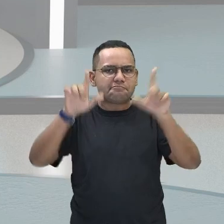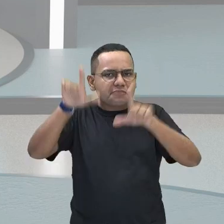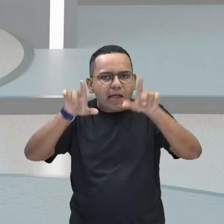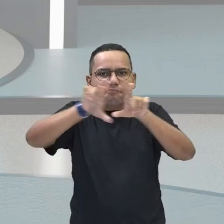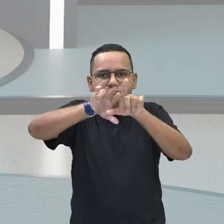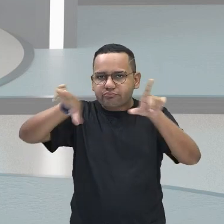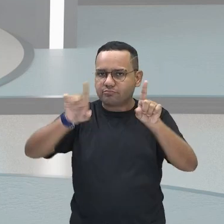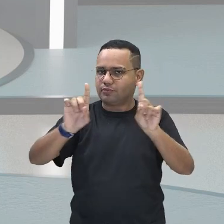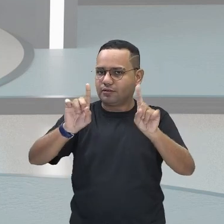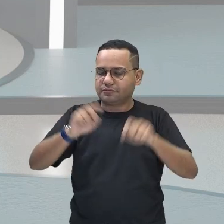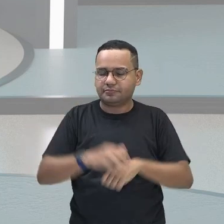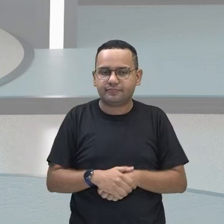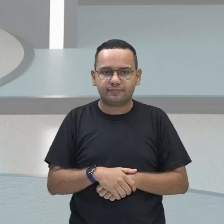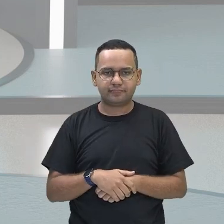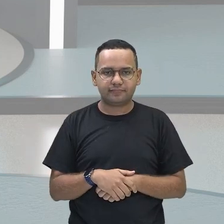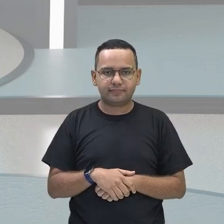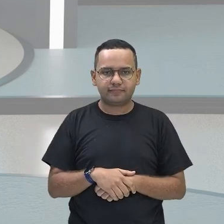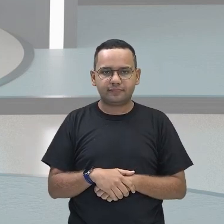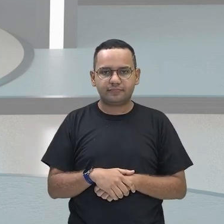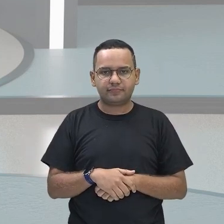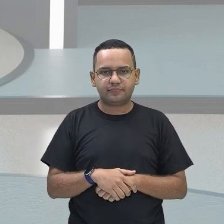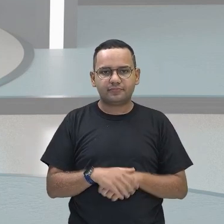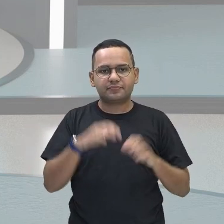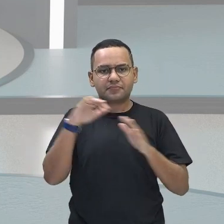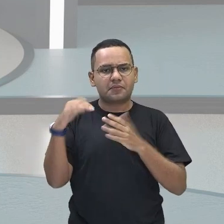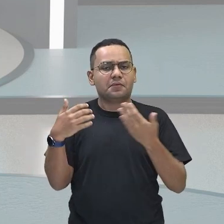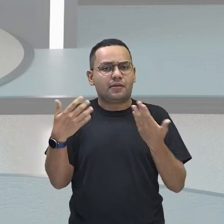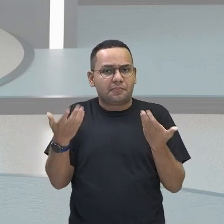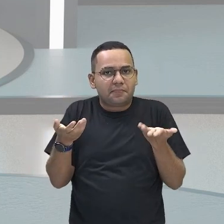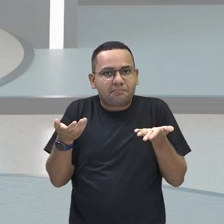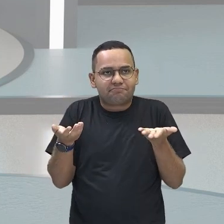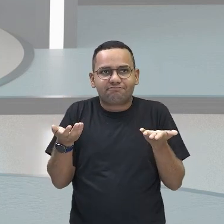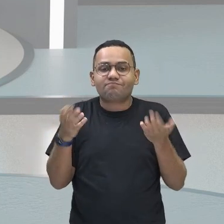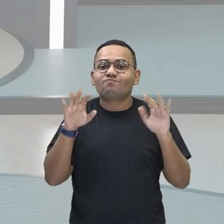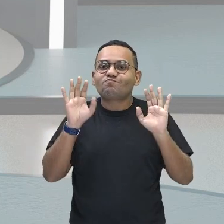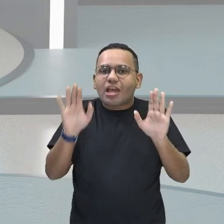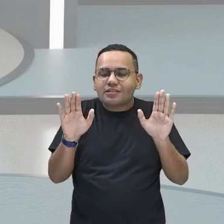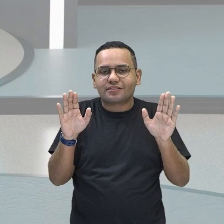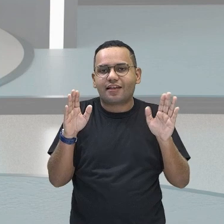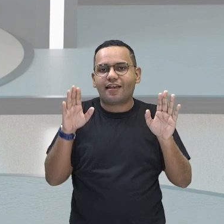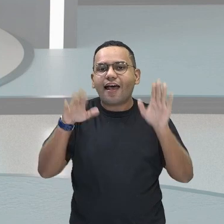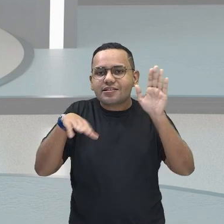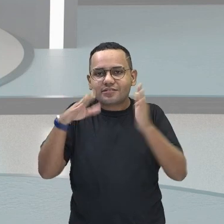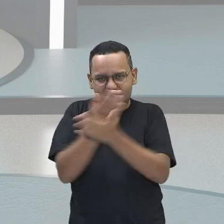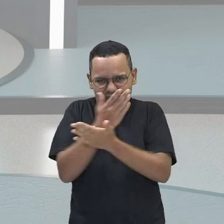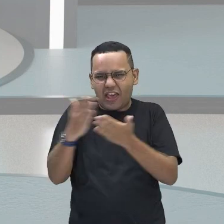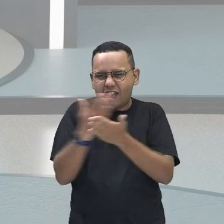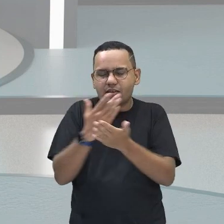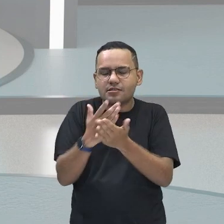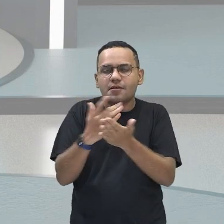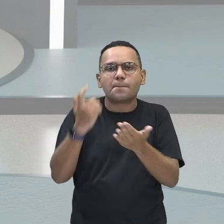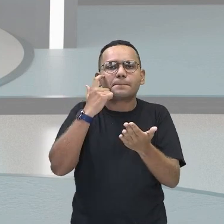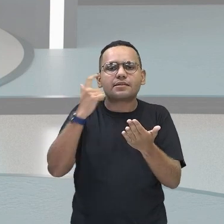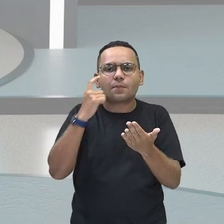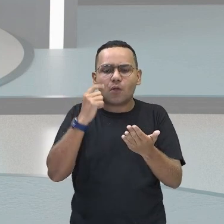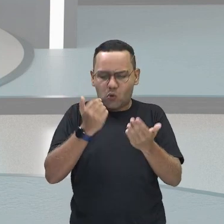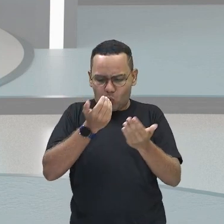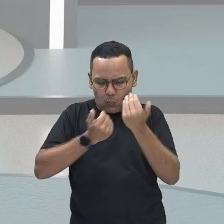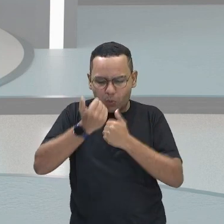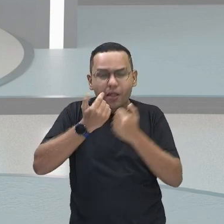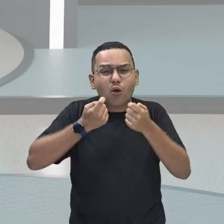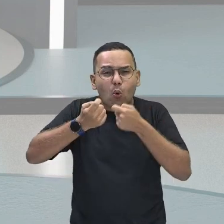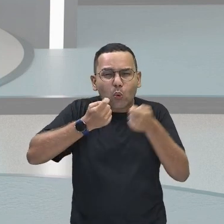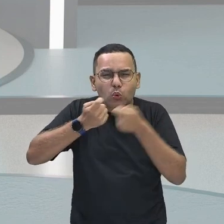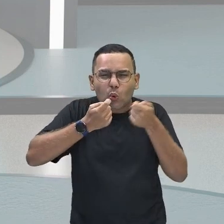olha só nós adotamos dietas malucas que ao invés de nos ajudar podem nos encaminhar nos levar